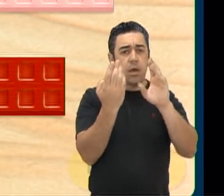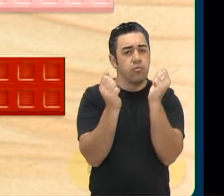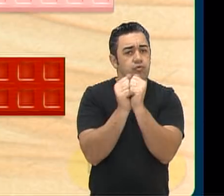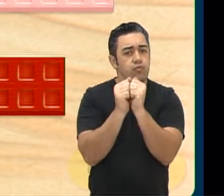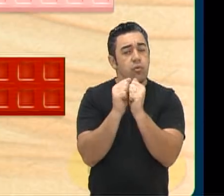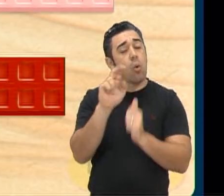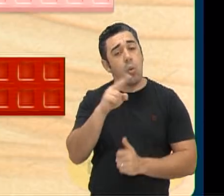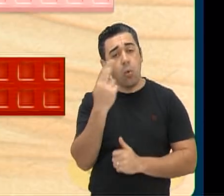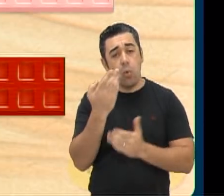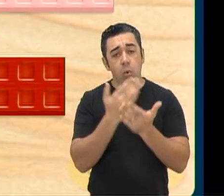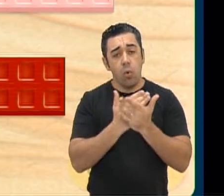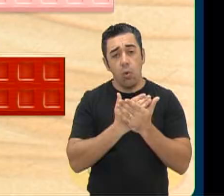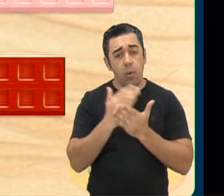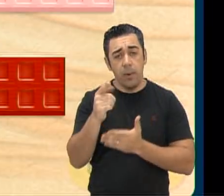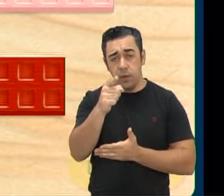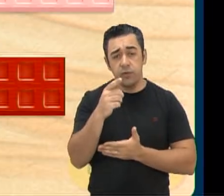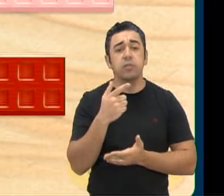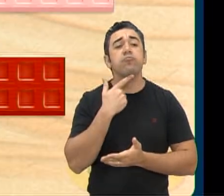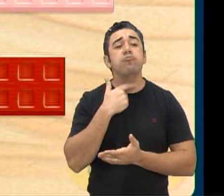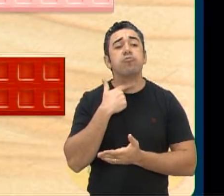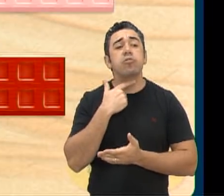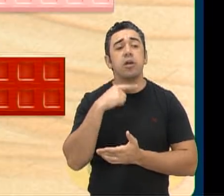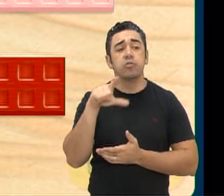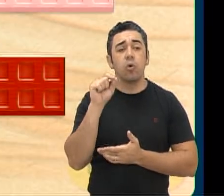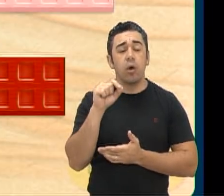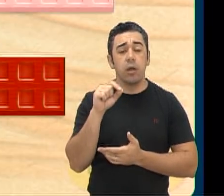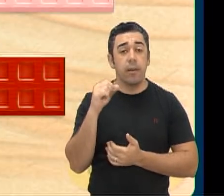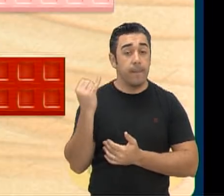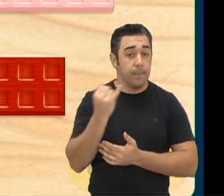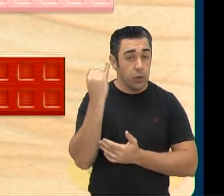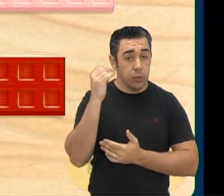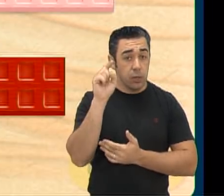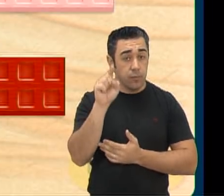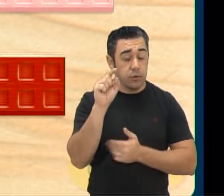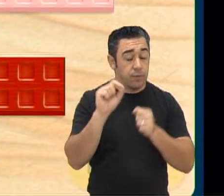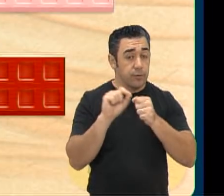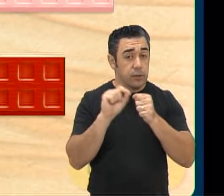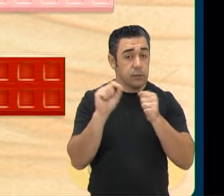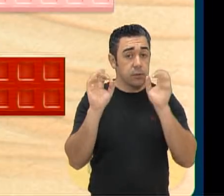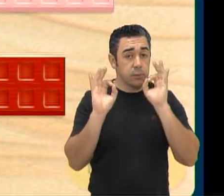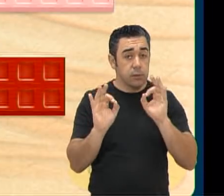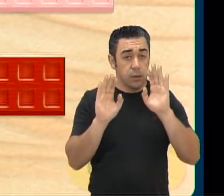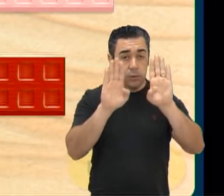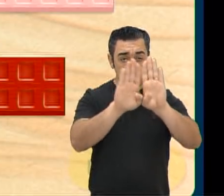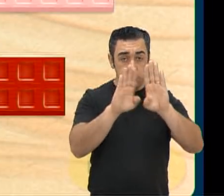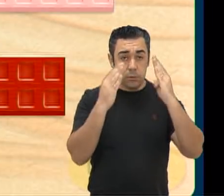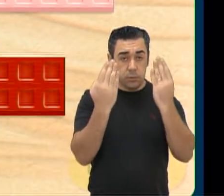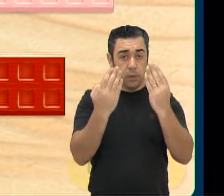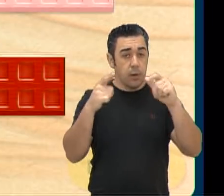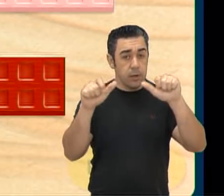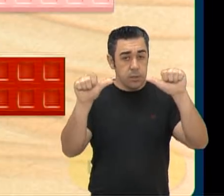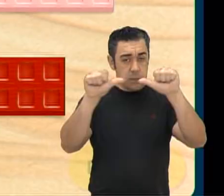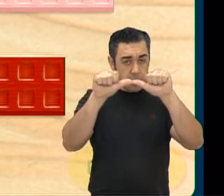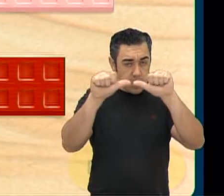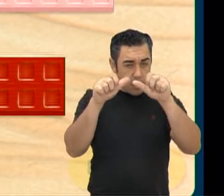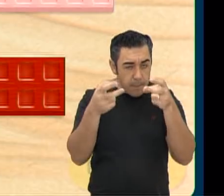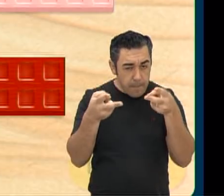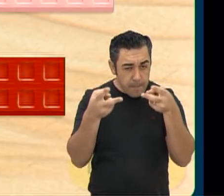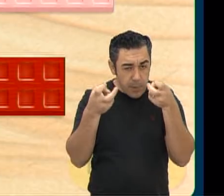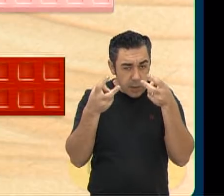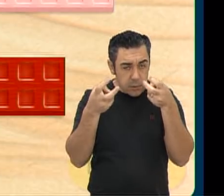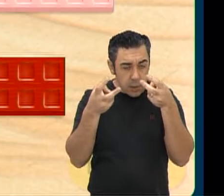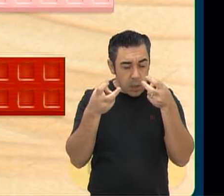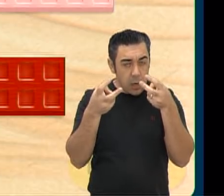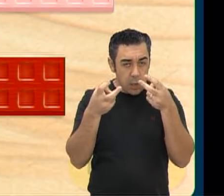pode começar com a peça aleatória. O importante é que você mantenha a simetria, perceba que você mantém ali